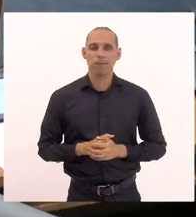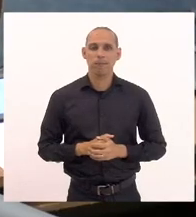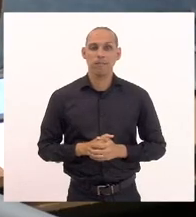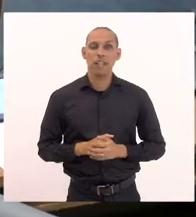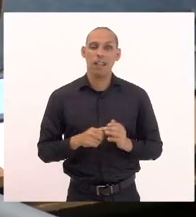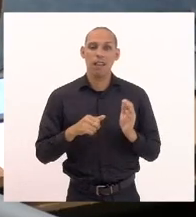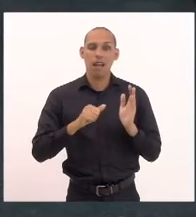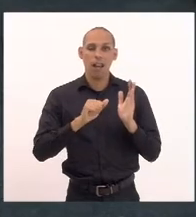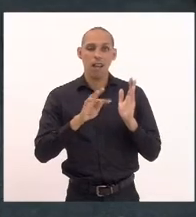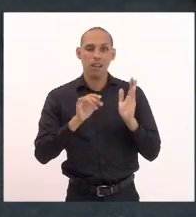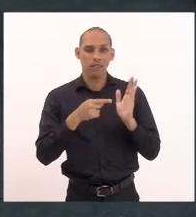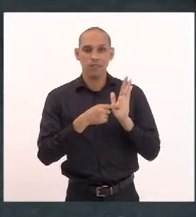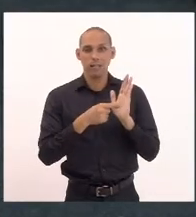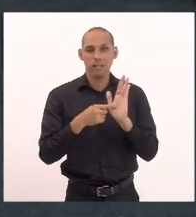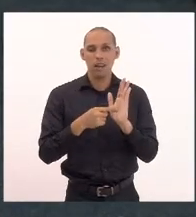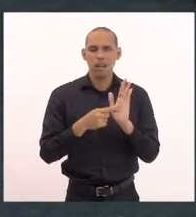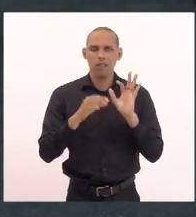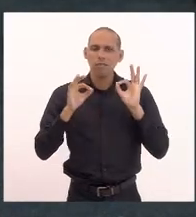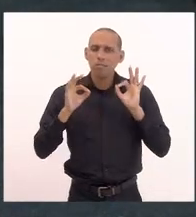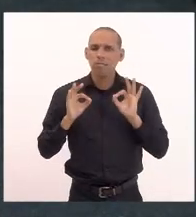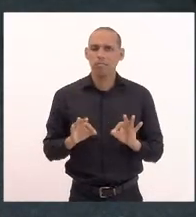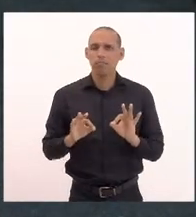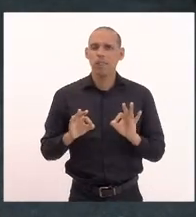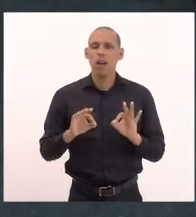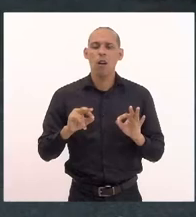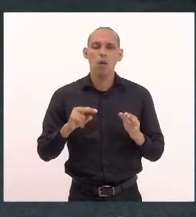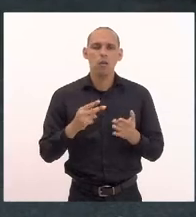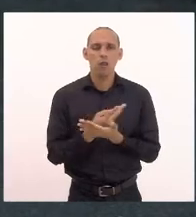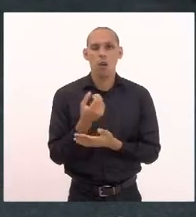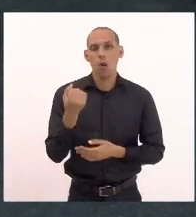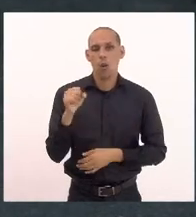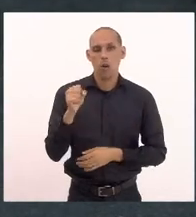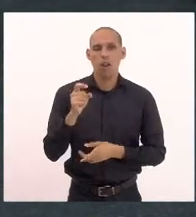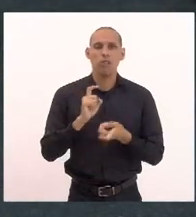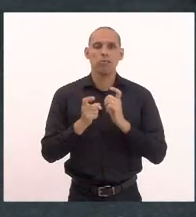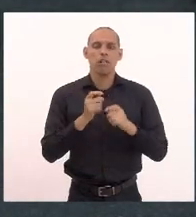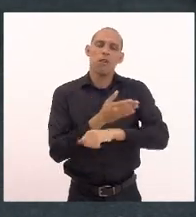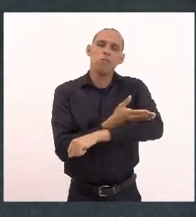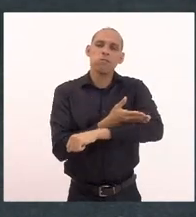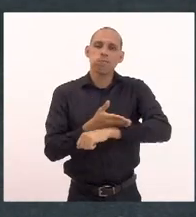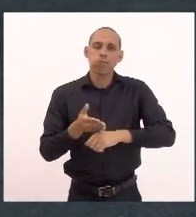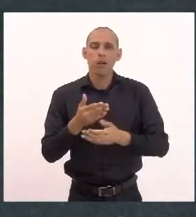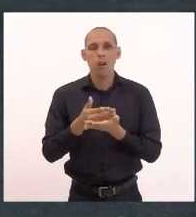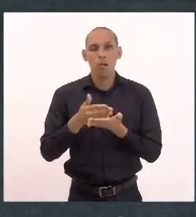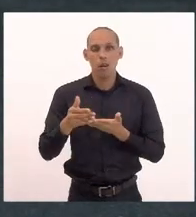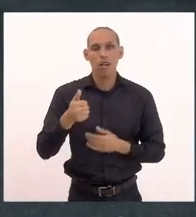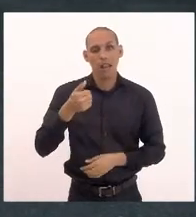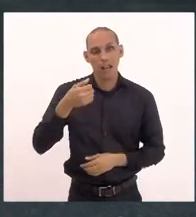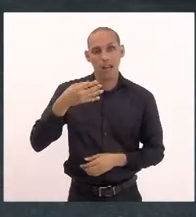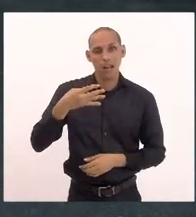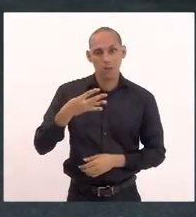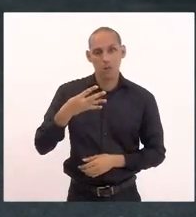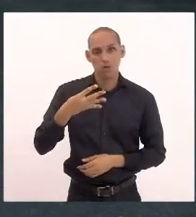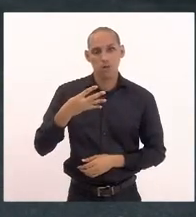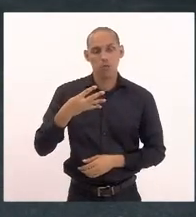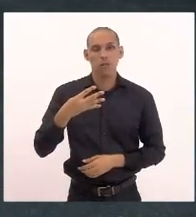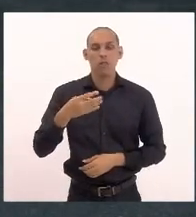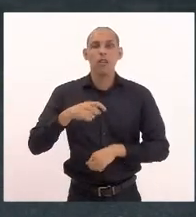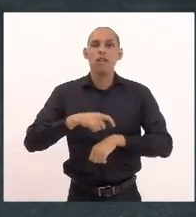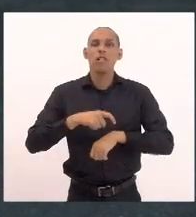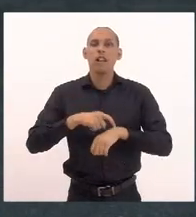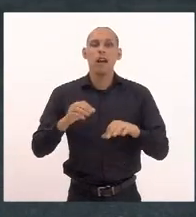A ata reflete com exatidão o ocorrido na 8ª sessão ordinária, que, iniciada às 14 horas, encerrou-se